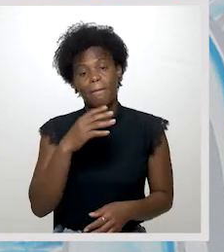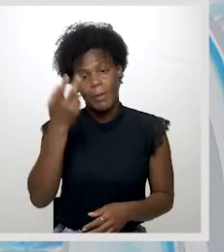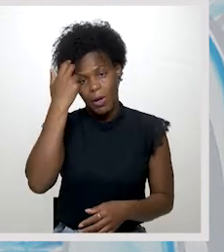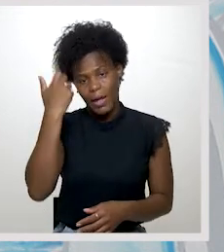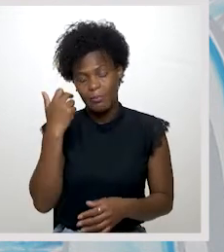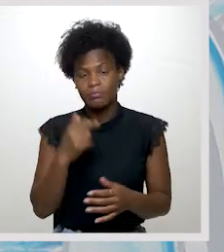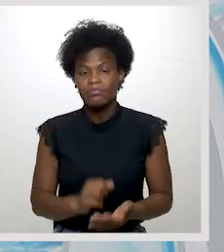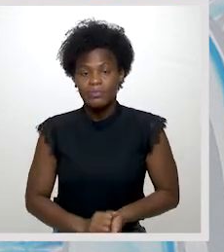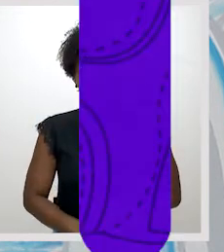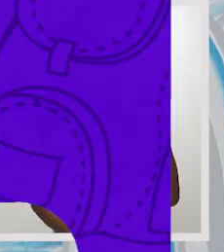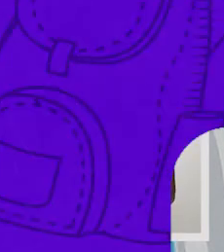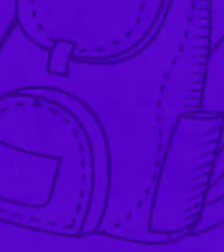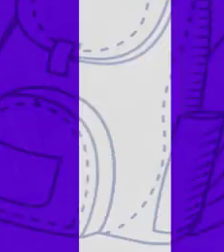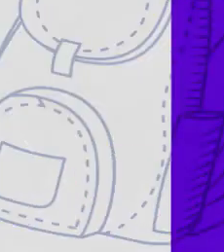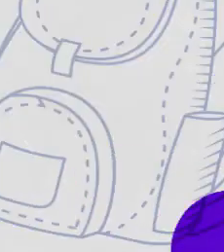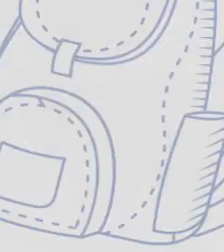Convento.